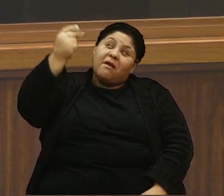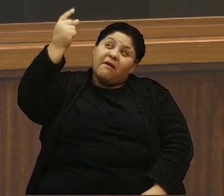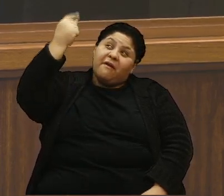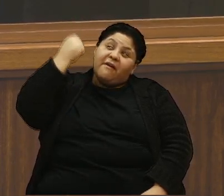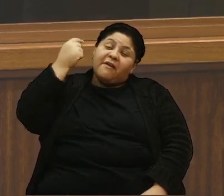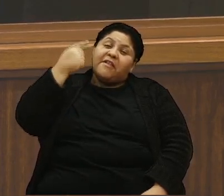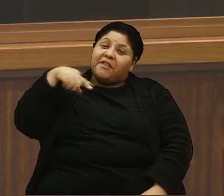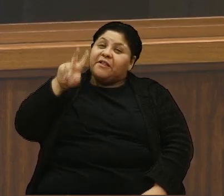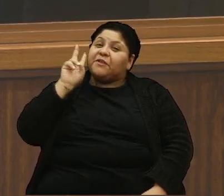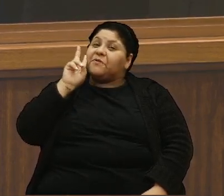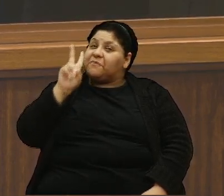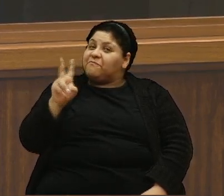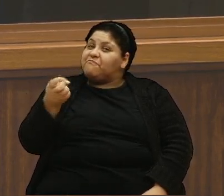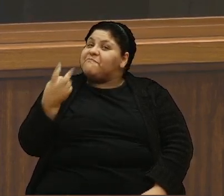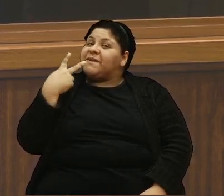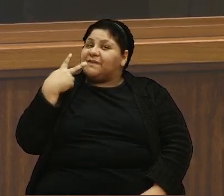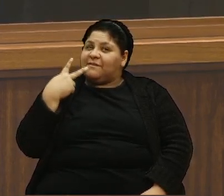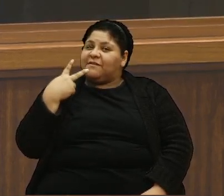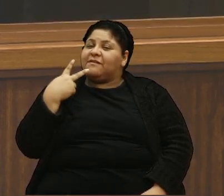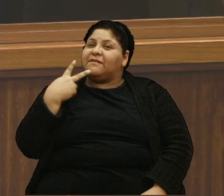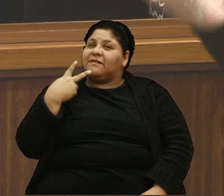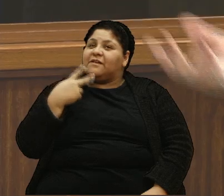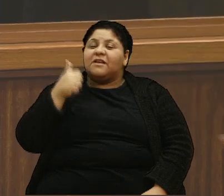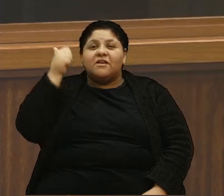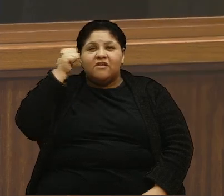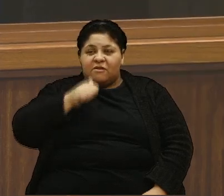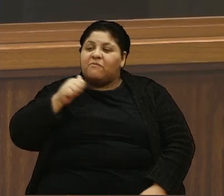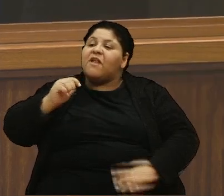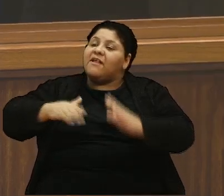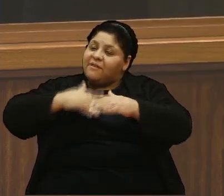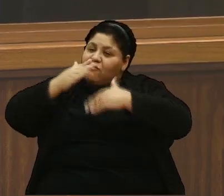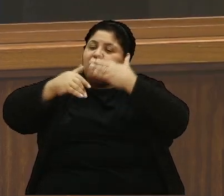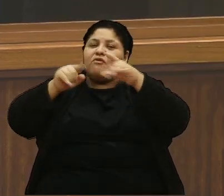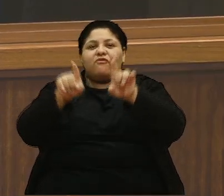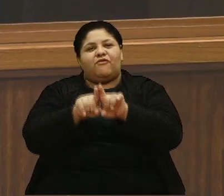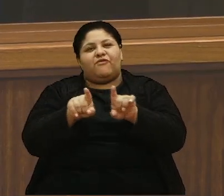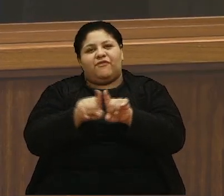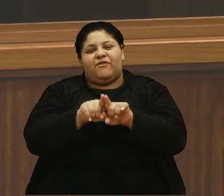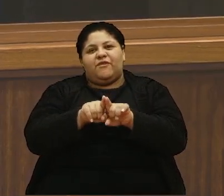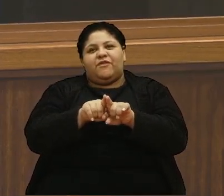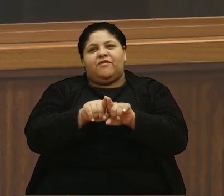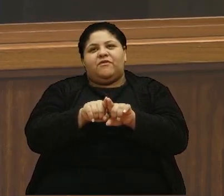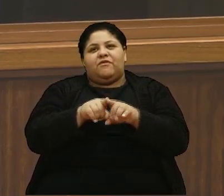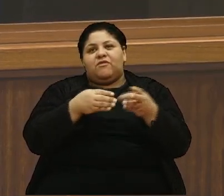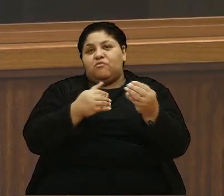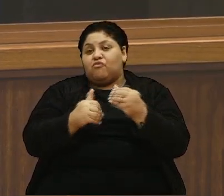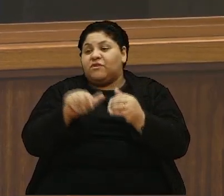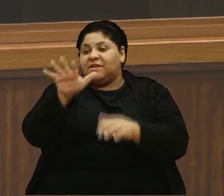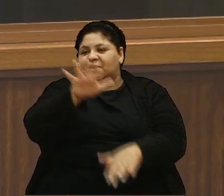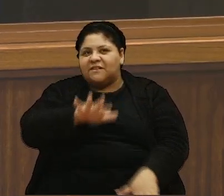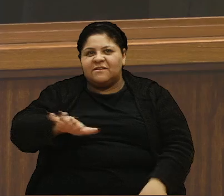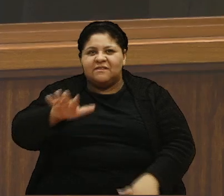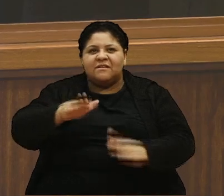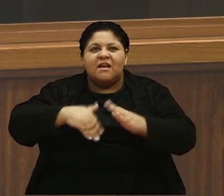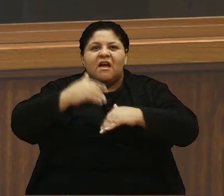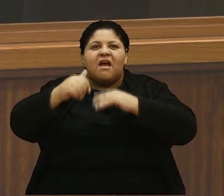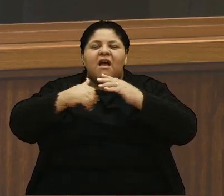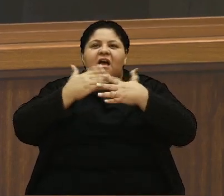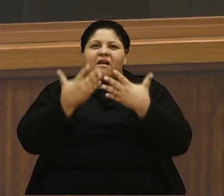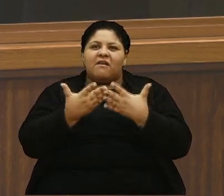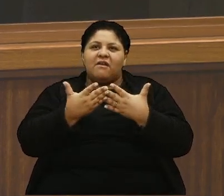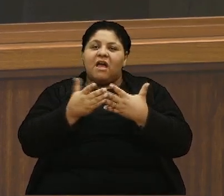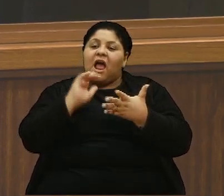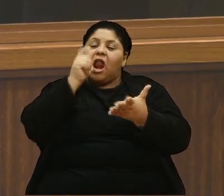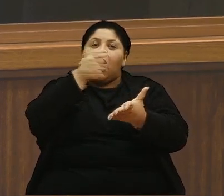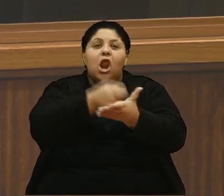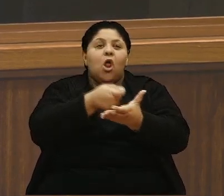vamos ver o quanto também as mulheres evoluíram em muitas coisas. E evoluíram graças à